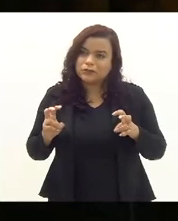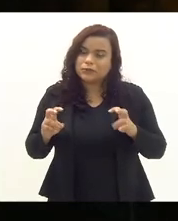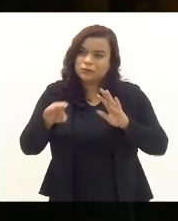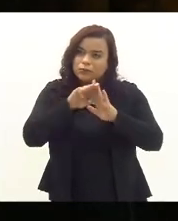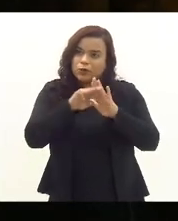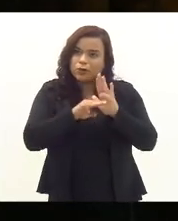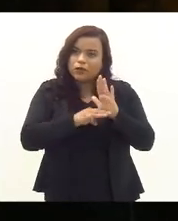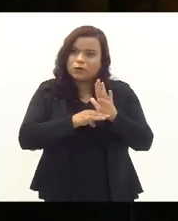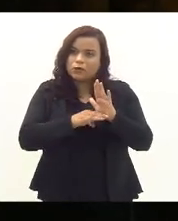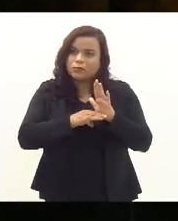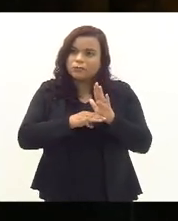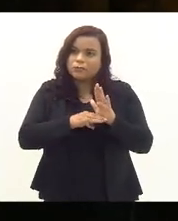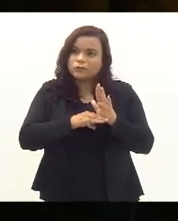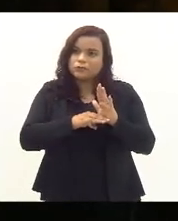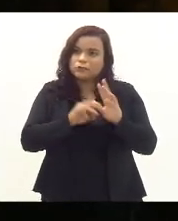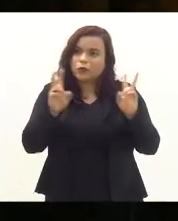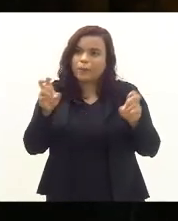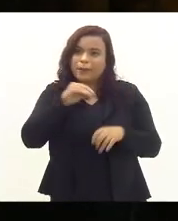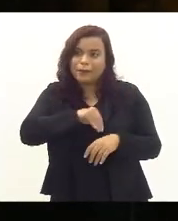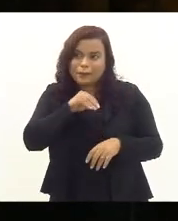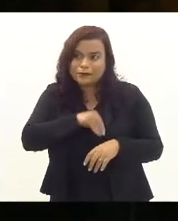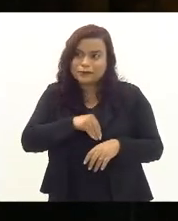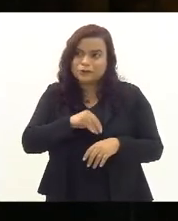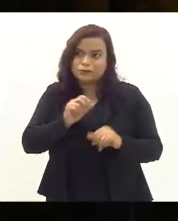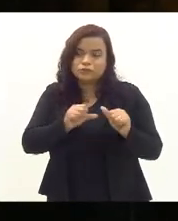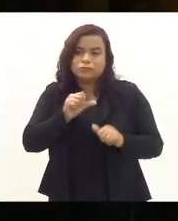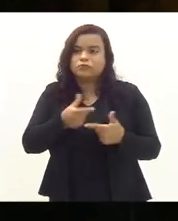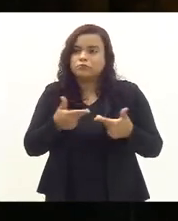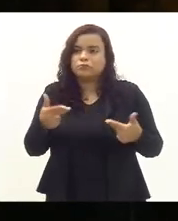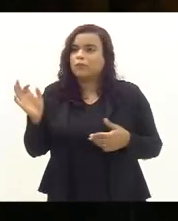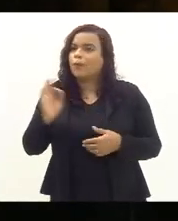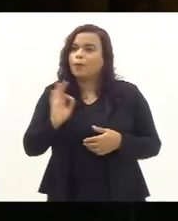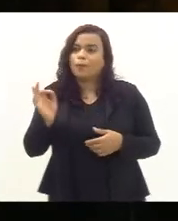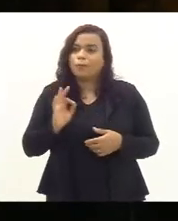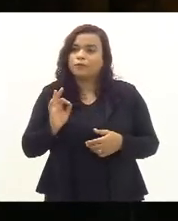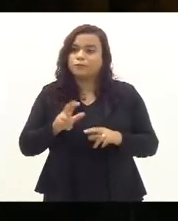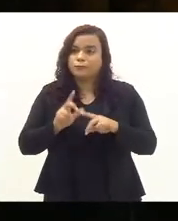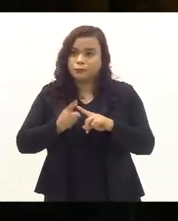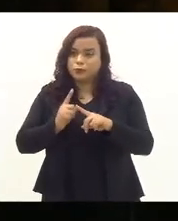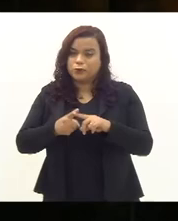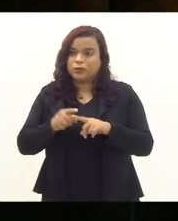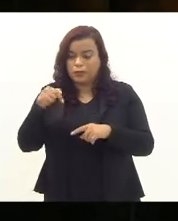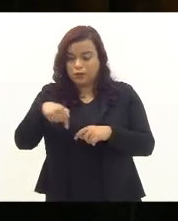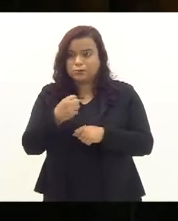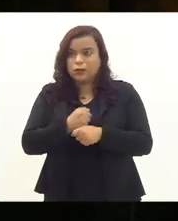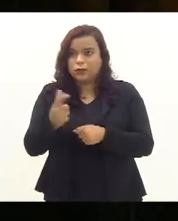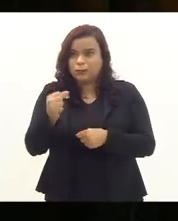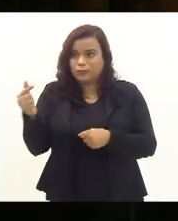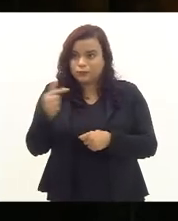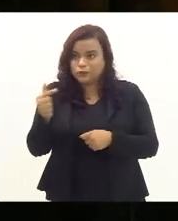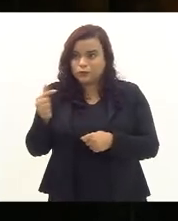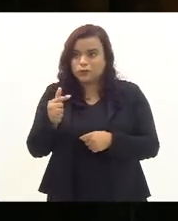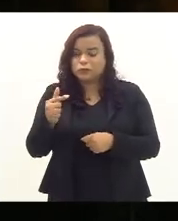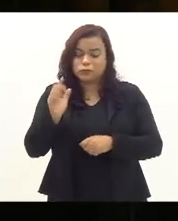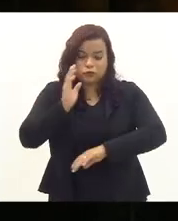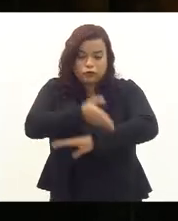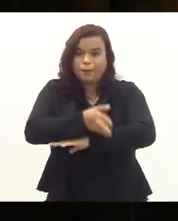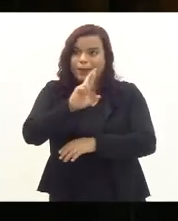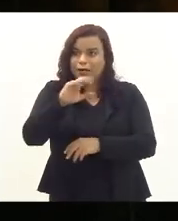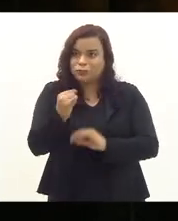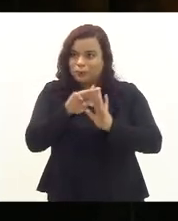programa de transferência de renda visto que superar idiota de novo vai acabar no final de 2022